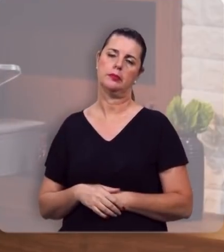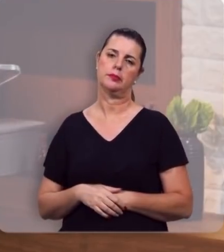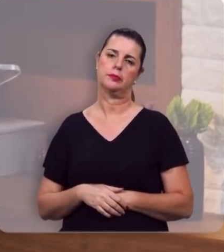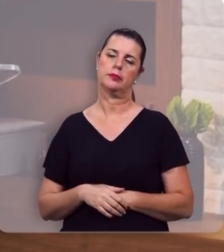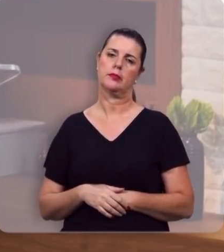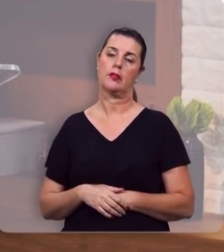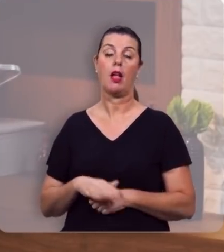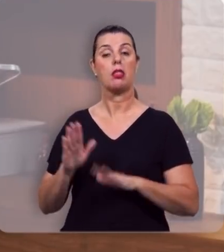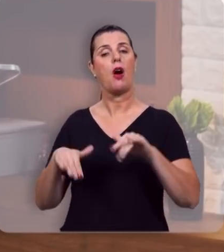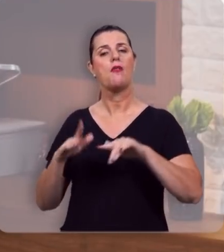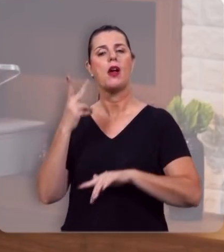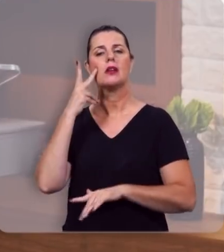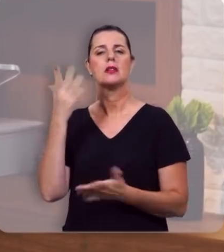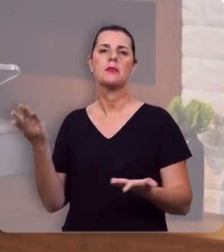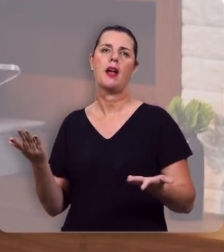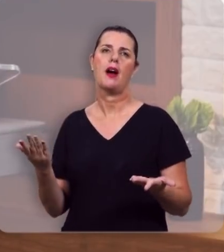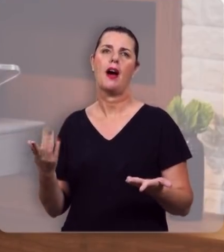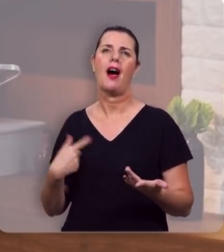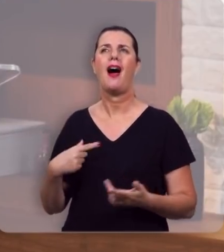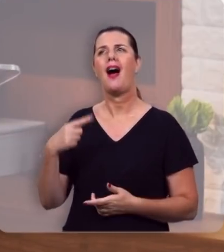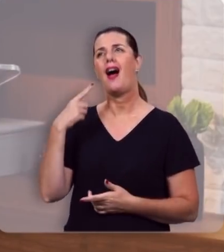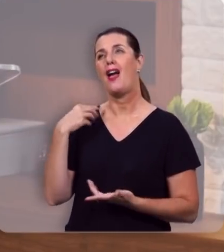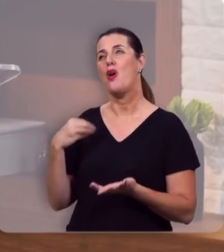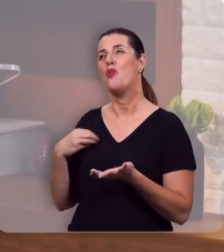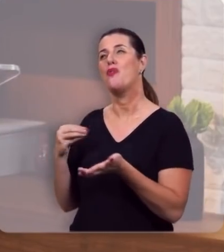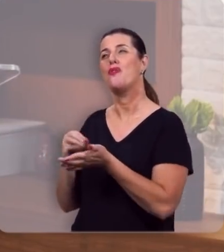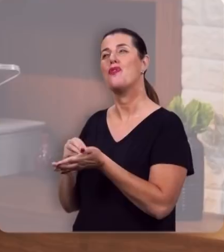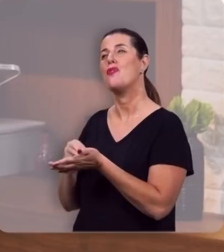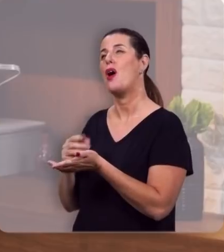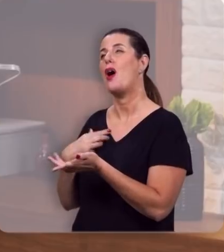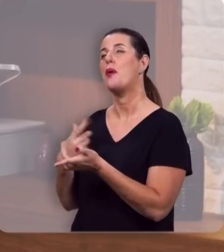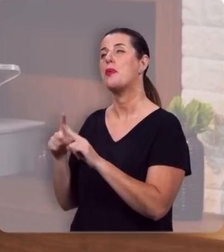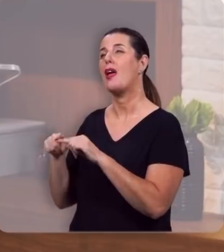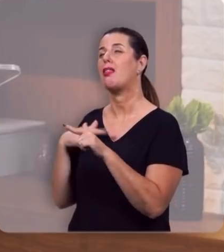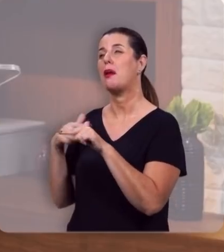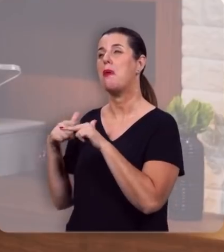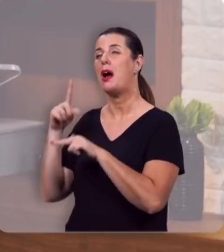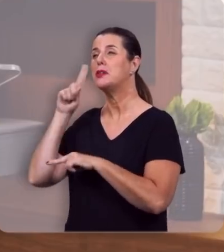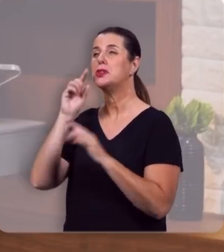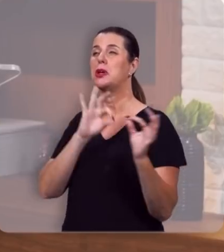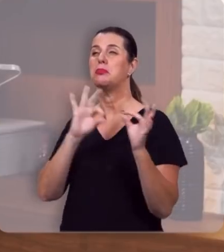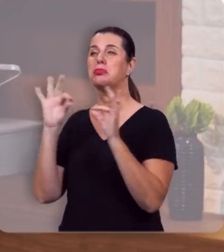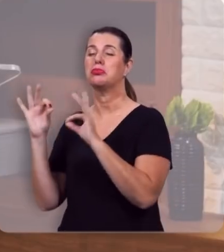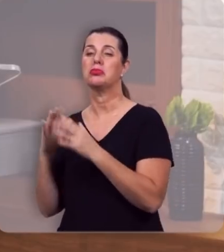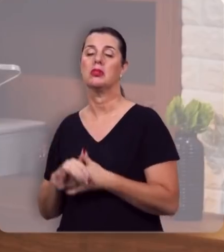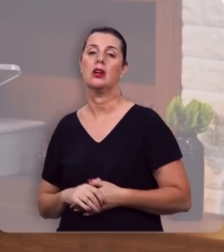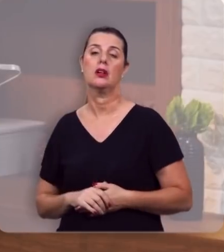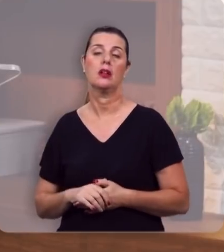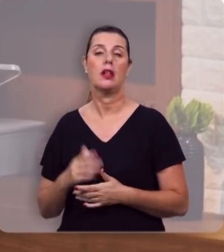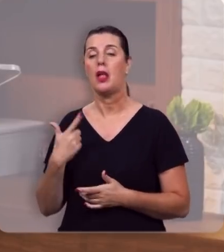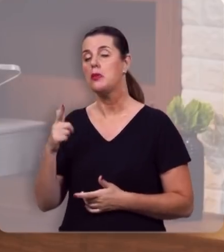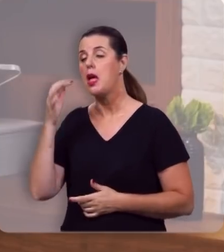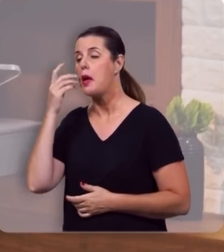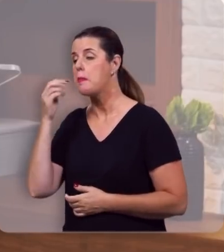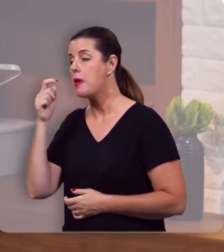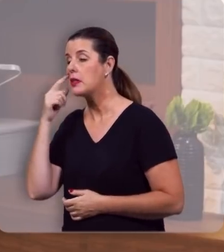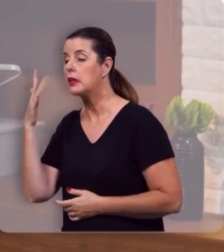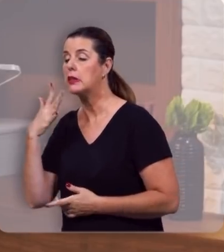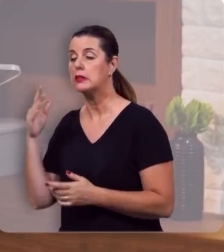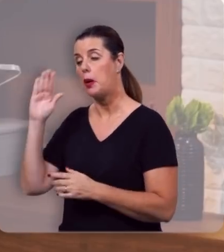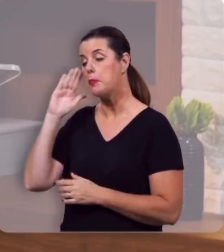Talvez para compensar a ausência, talvez para compensar a falta de atenção,